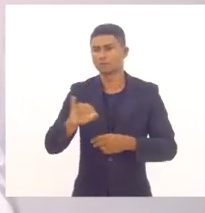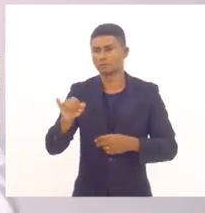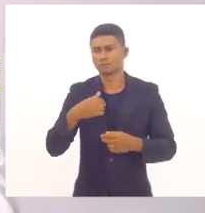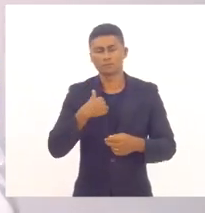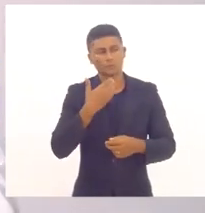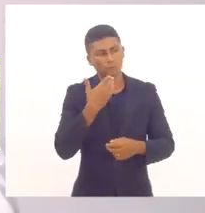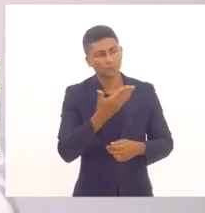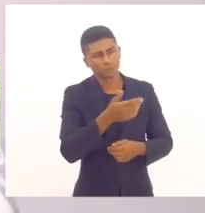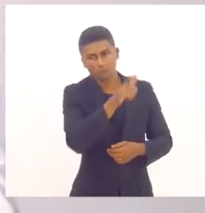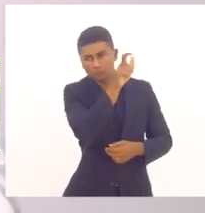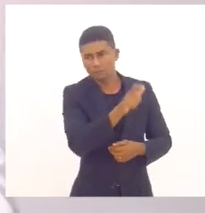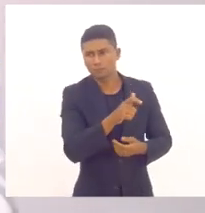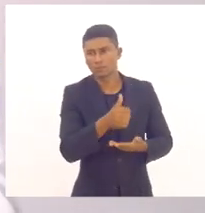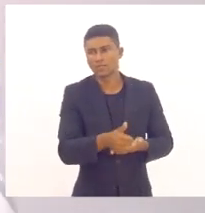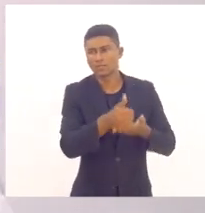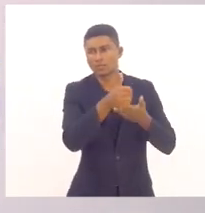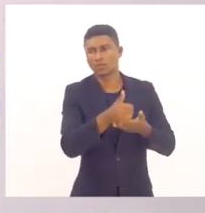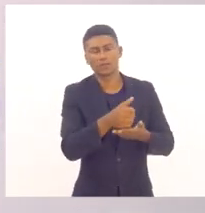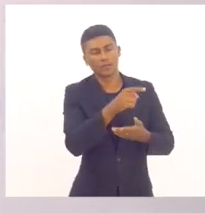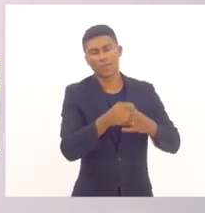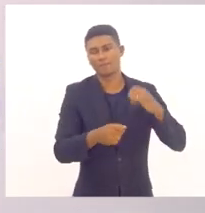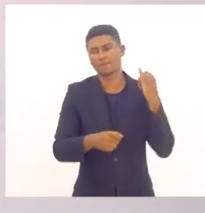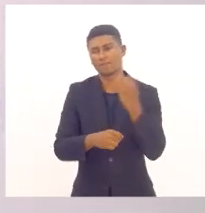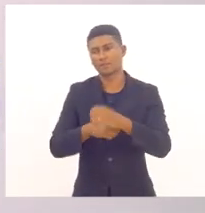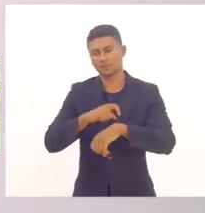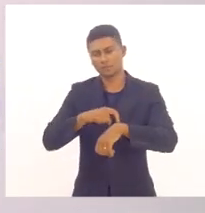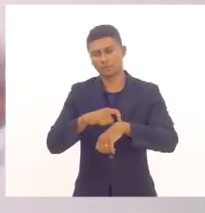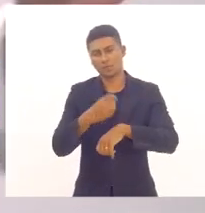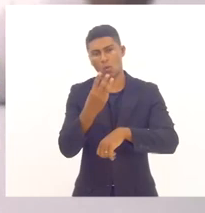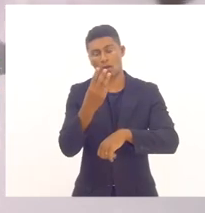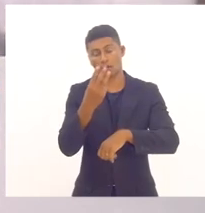nossa assessoria avisasse em 4 minutos.